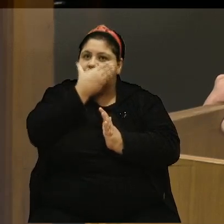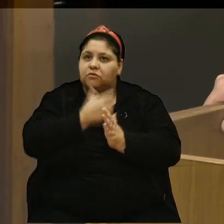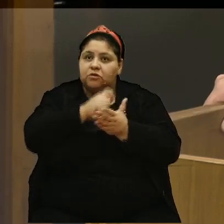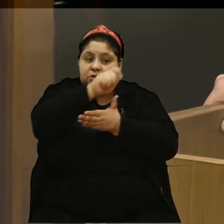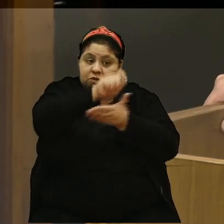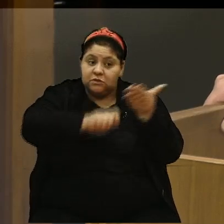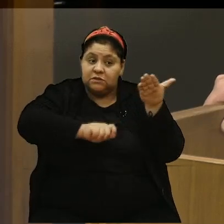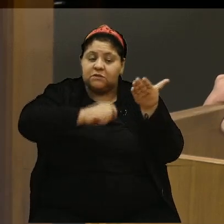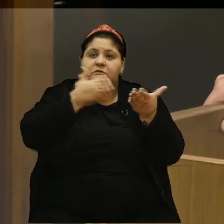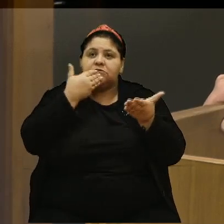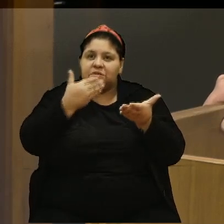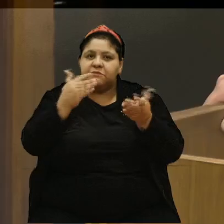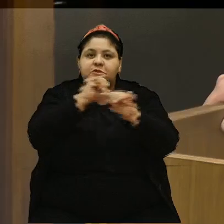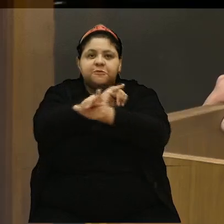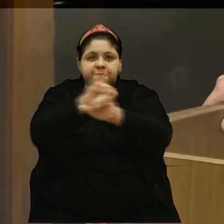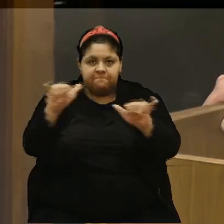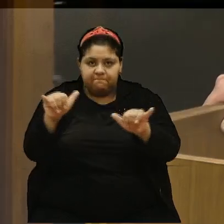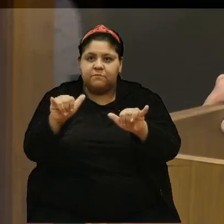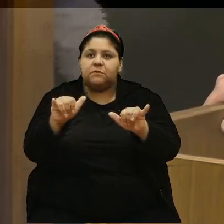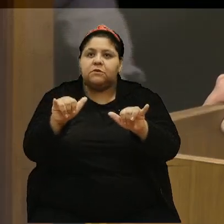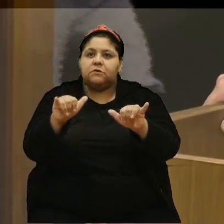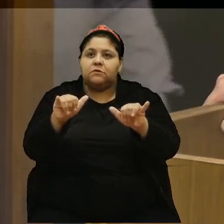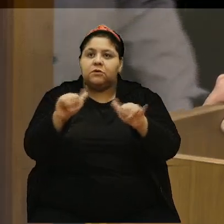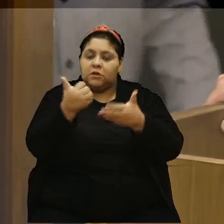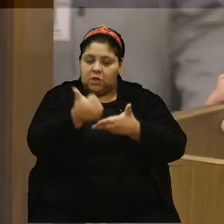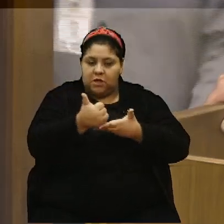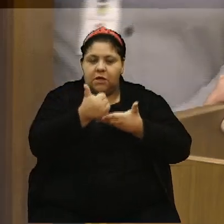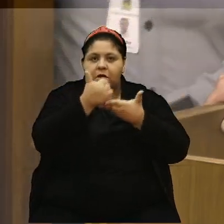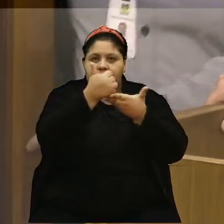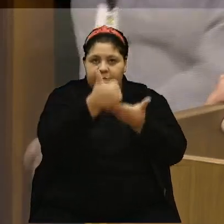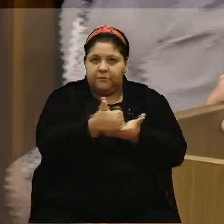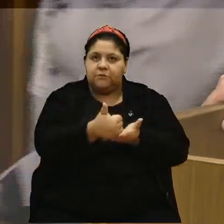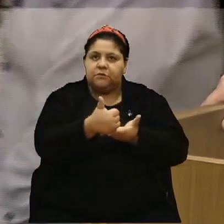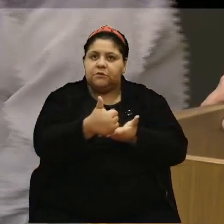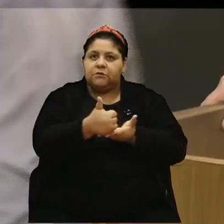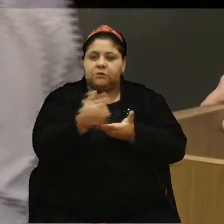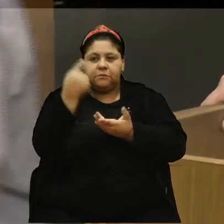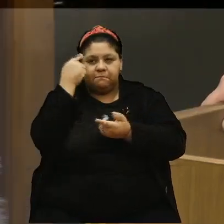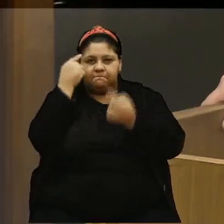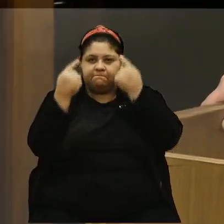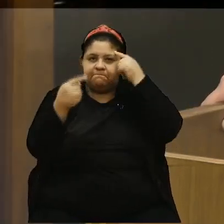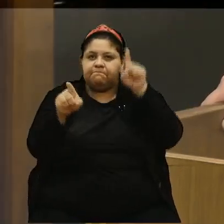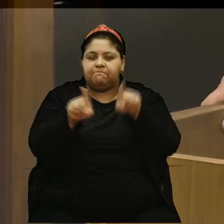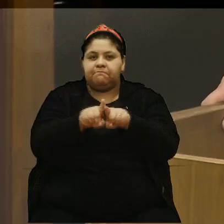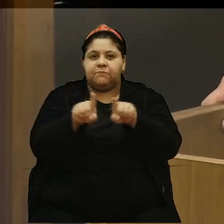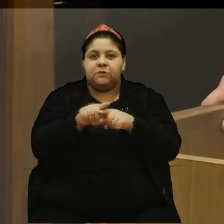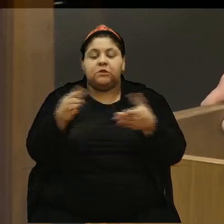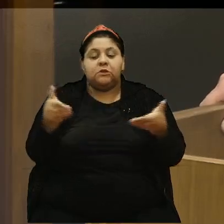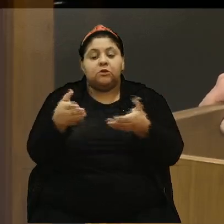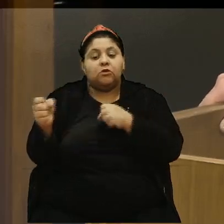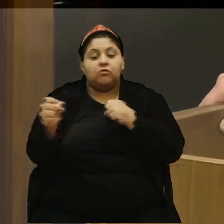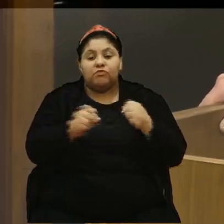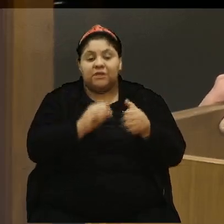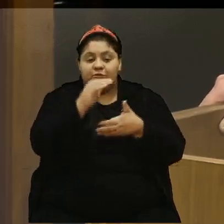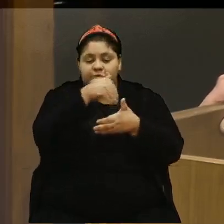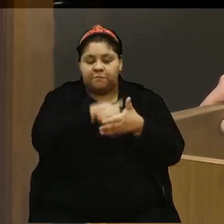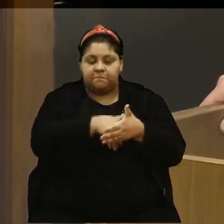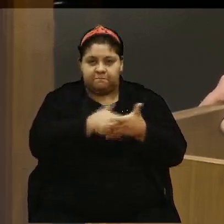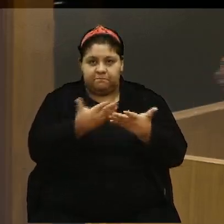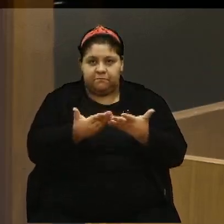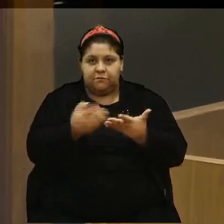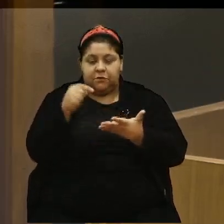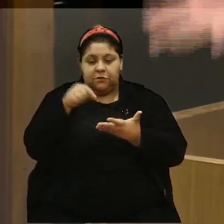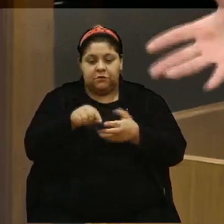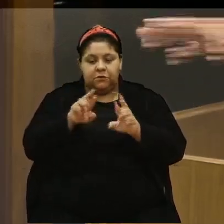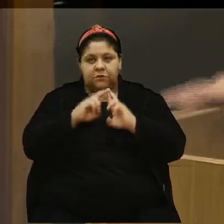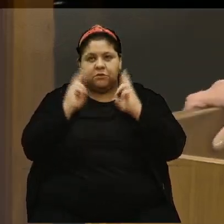assinaram esse pedido de informações e contribuíram com as suas ideias também para que hoje a gente pudesse votar. Nessa